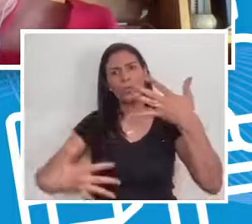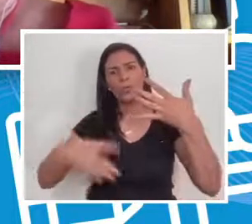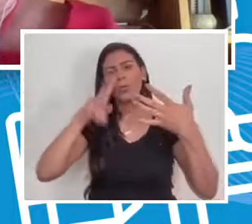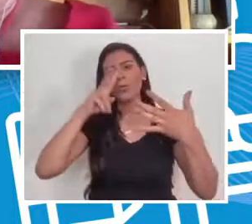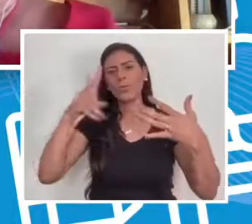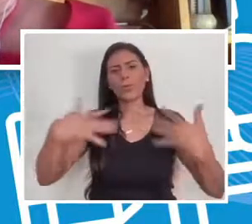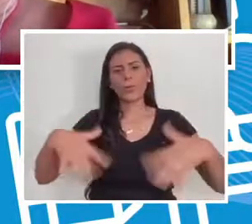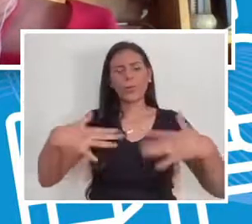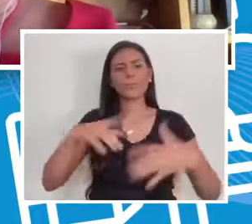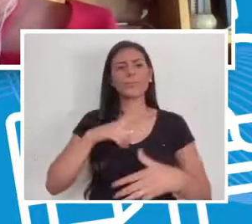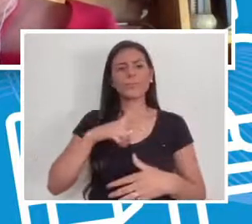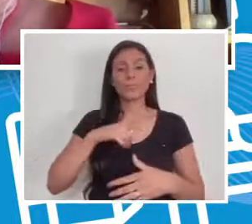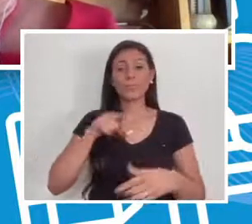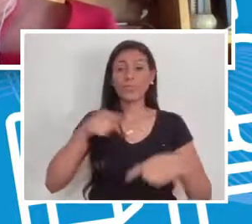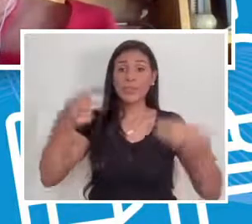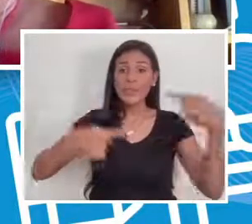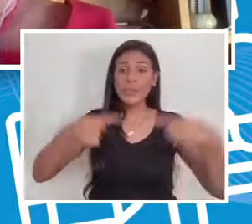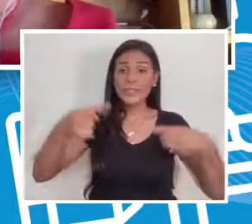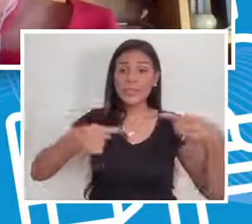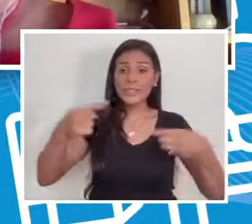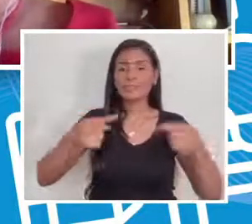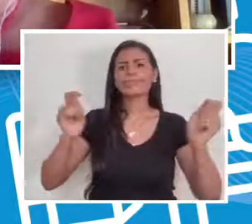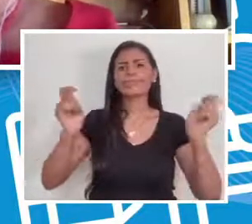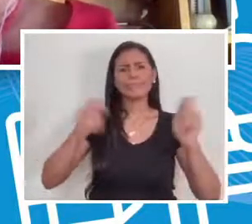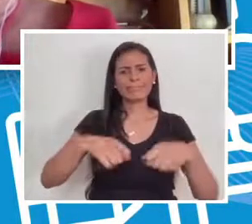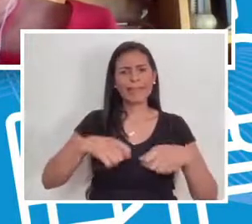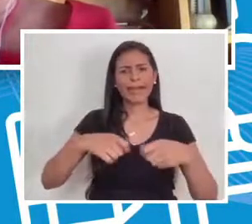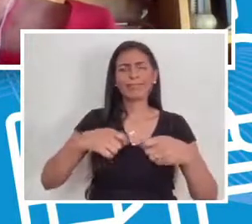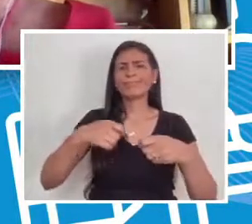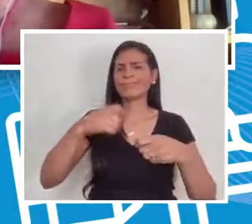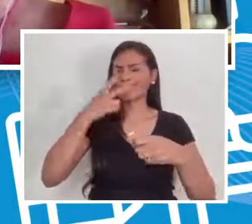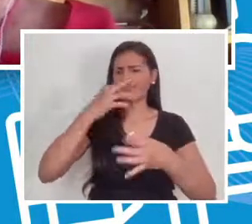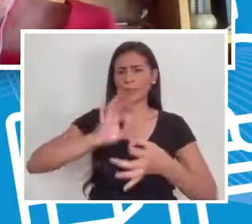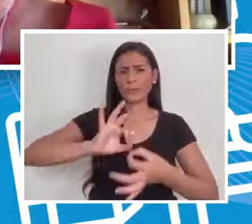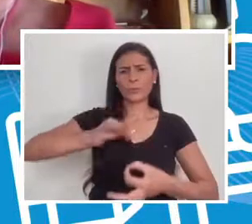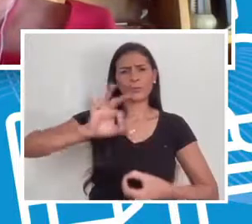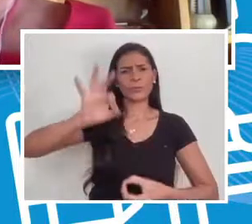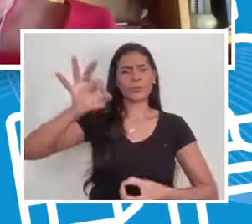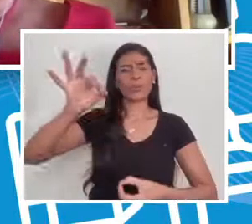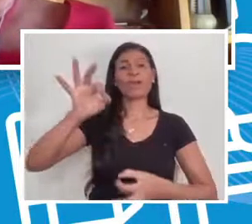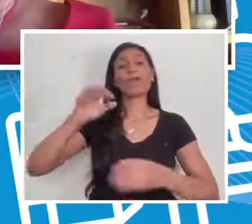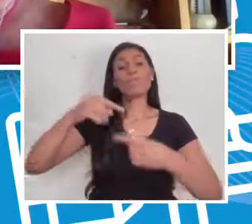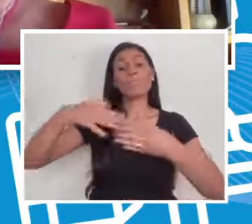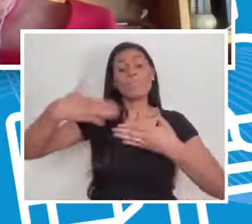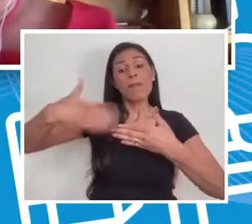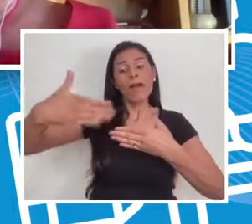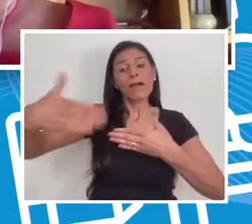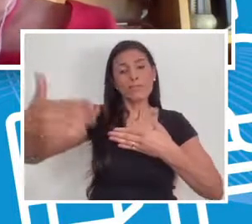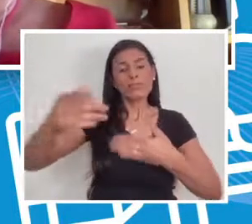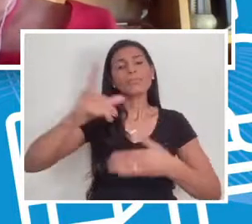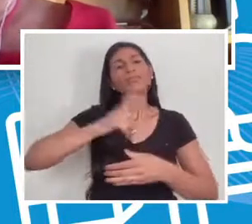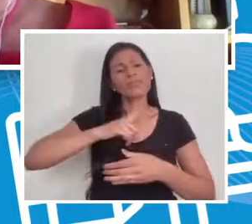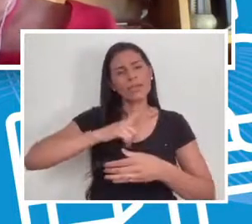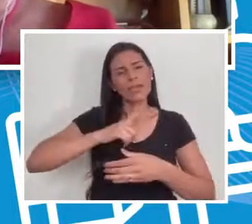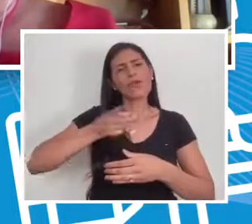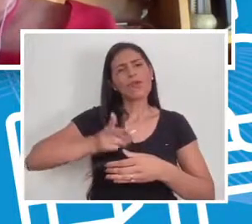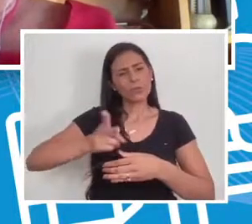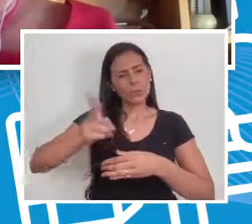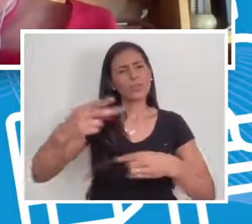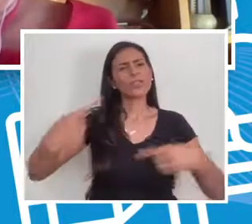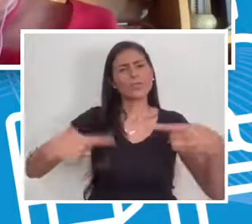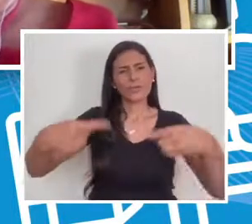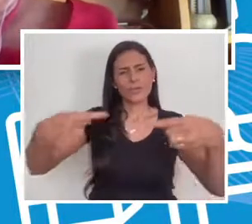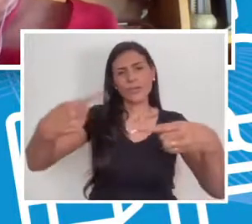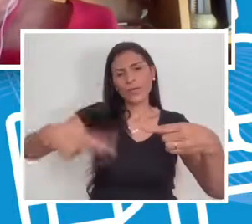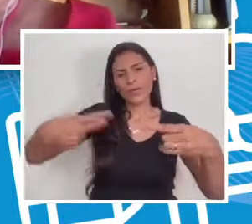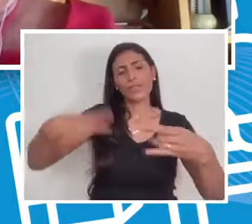vai seguir nos próximos webinários, certo? Mas abrimos essa discussão,